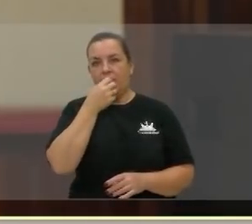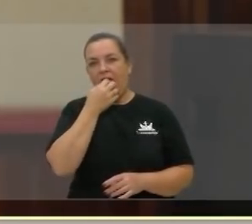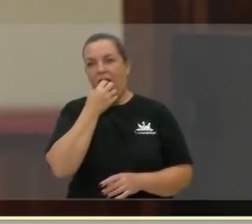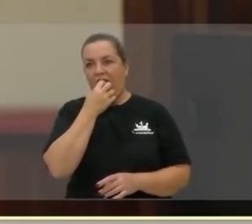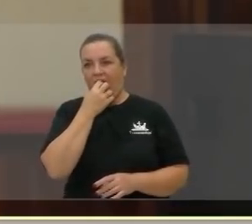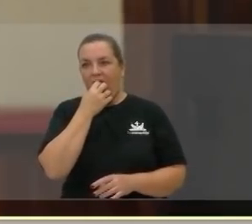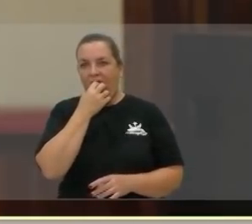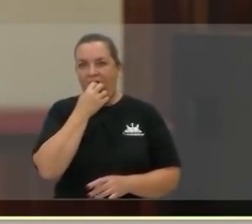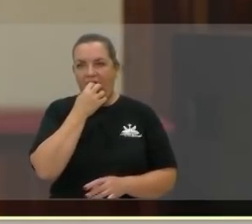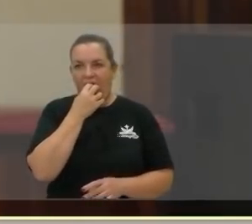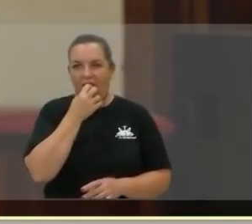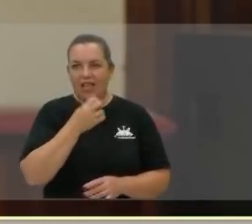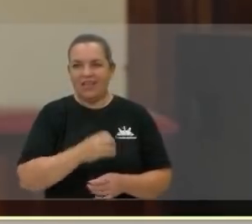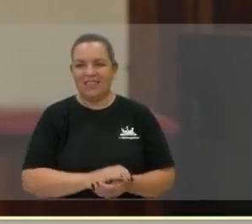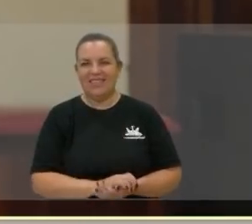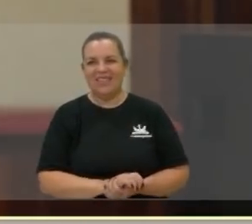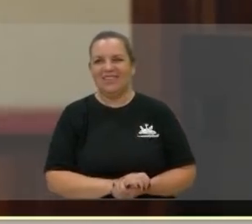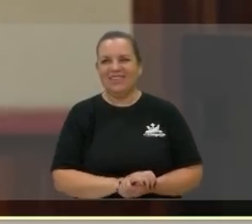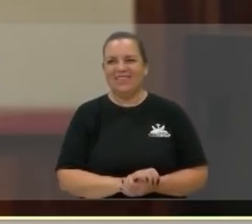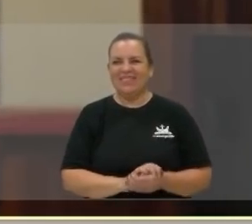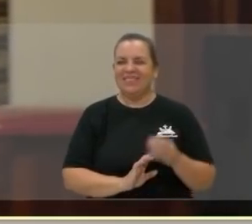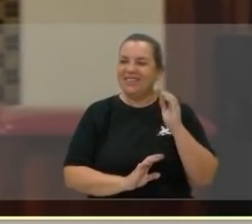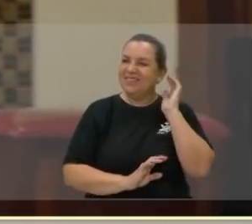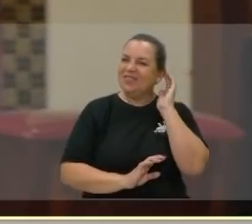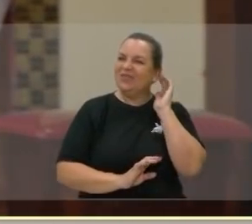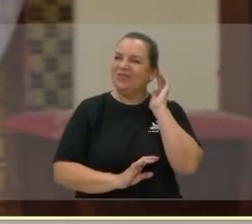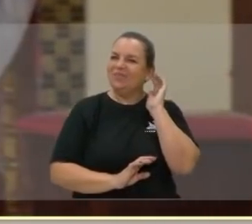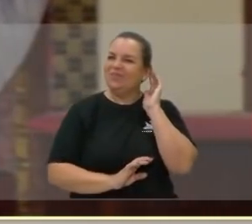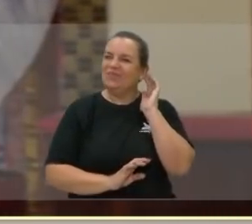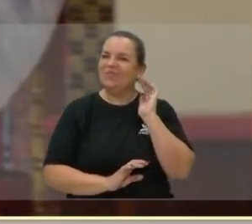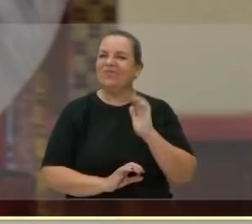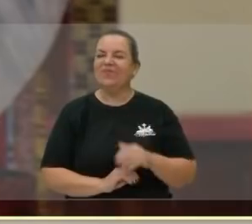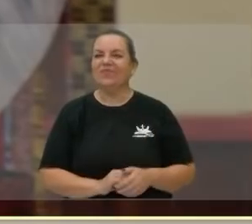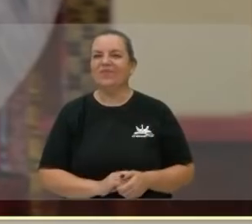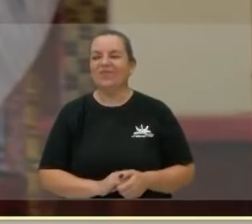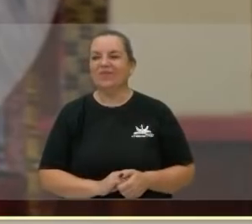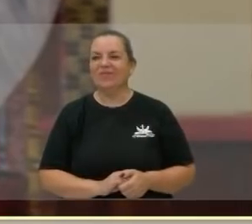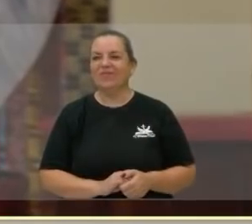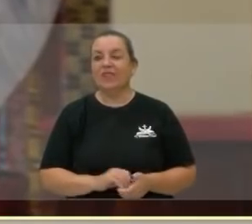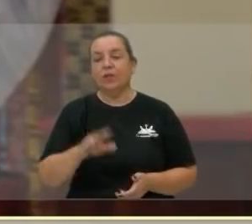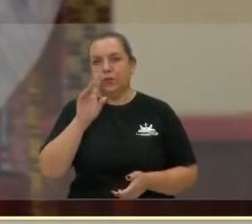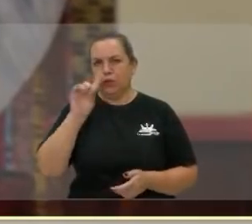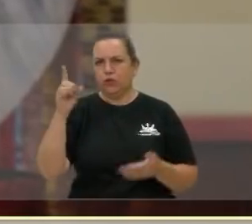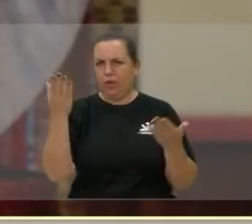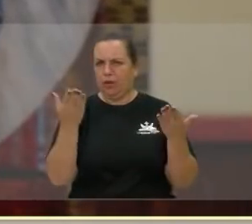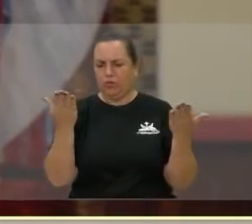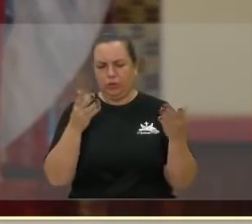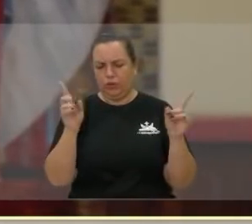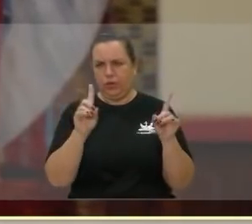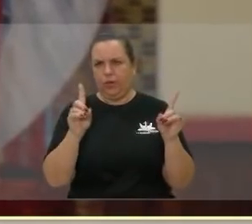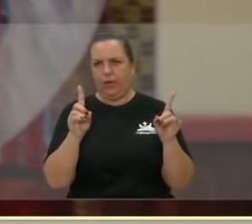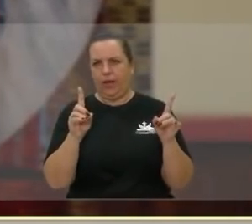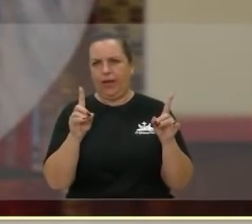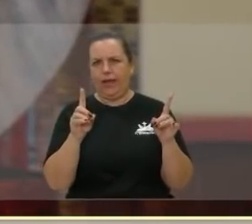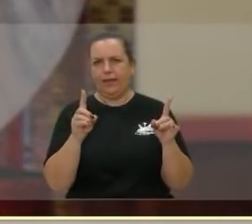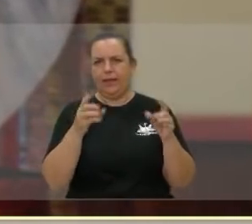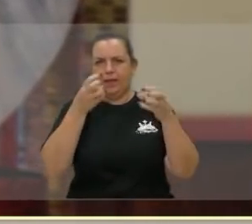missa. Dia de explicar a missa é na quinta-feira. Inclusive, estão preparando, inclusive o diretor está aqui,